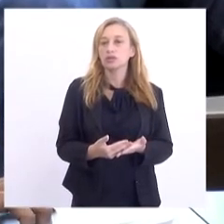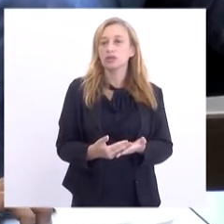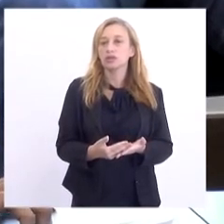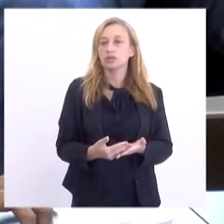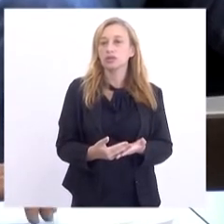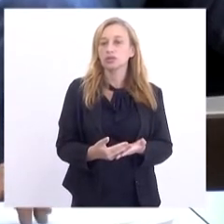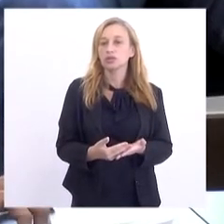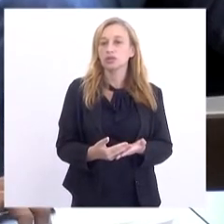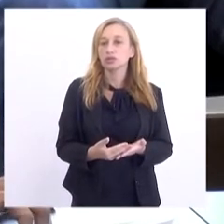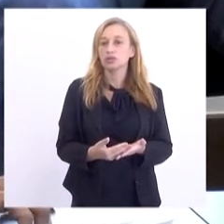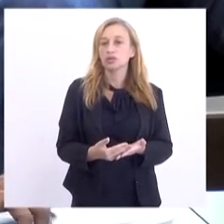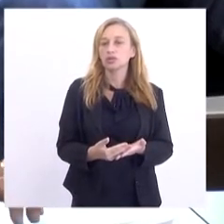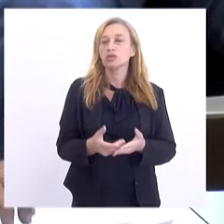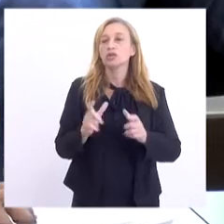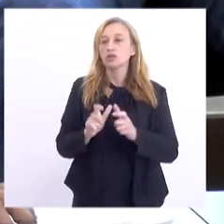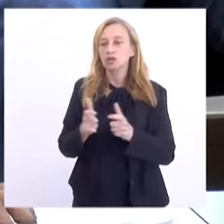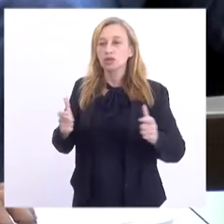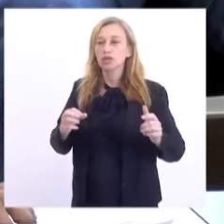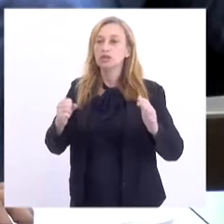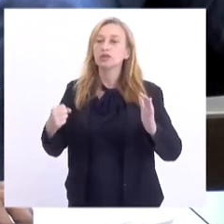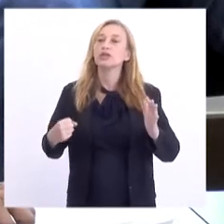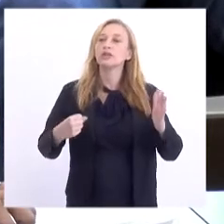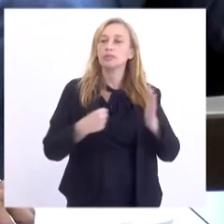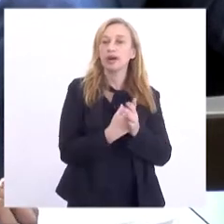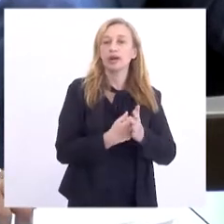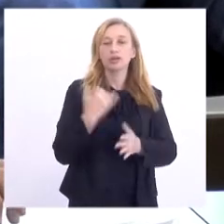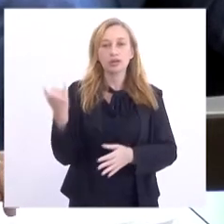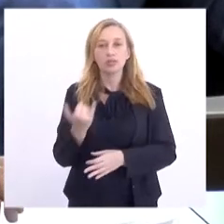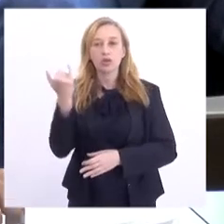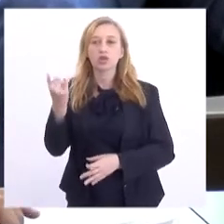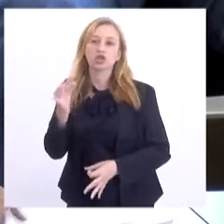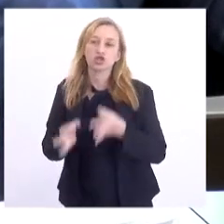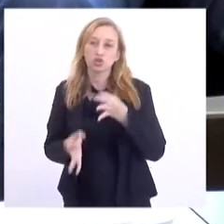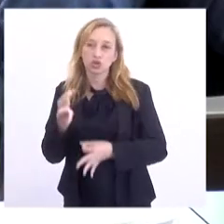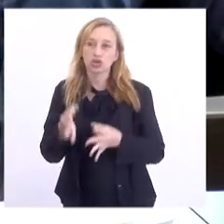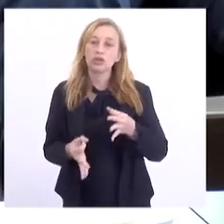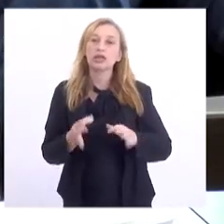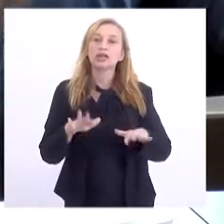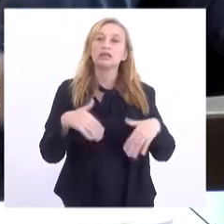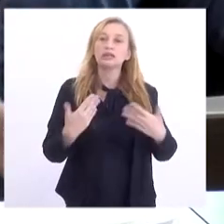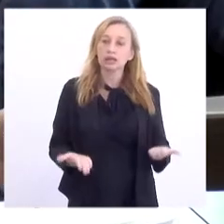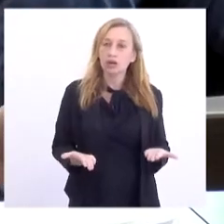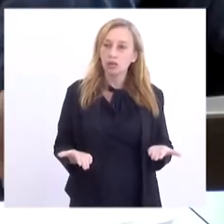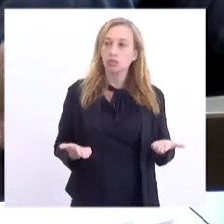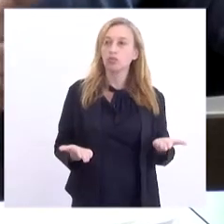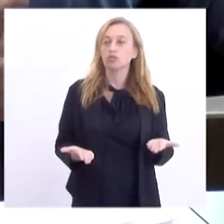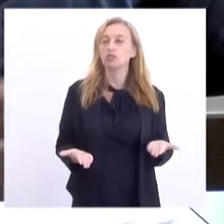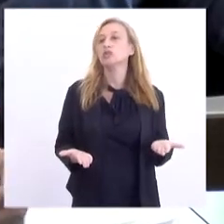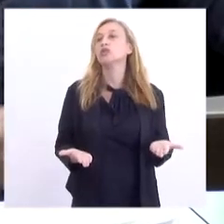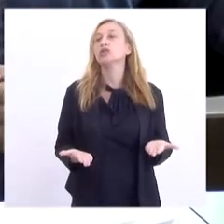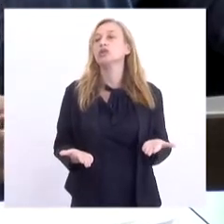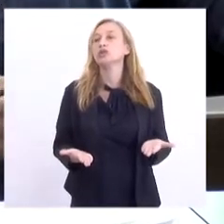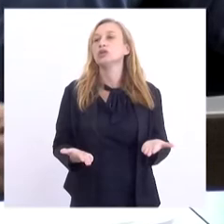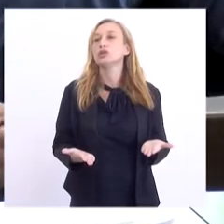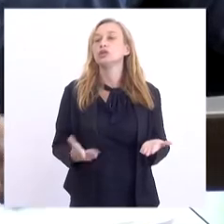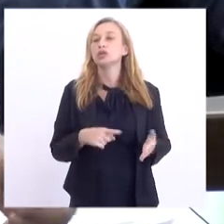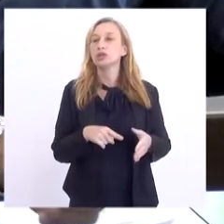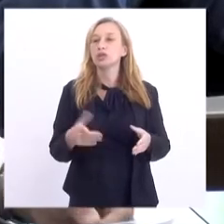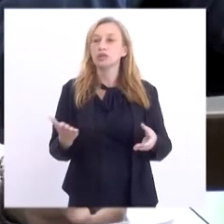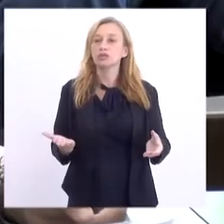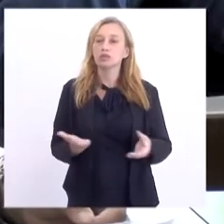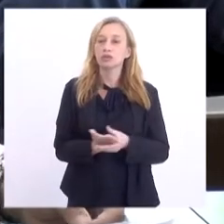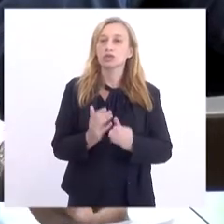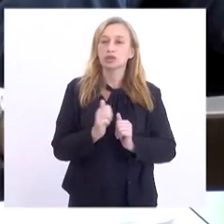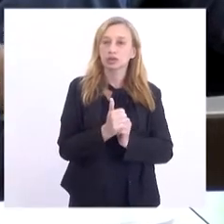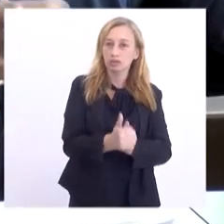de que eles são de grande Impacto grande relevância jurídica então há uma tendência de que esses processos